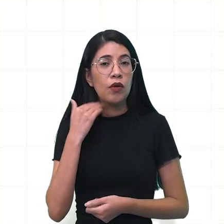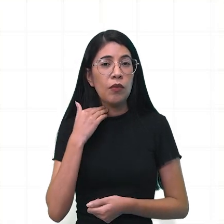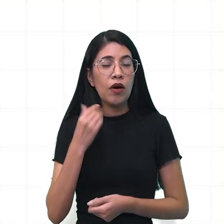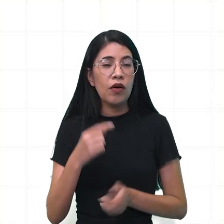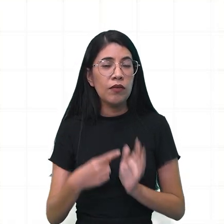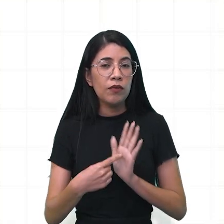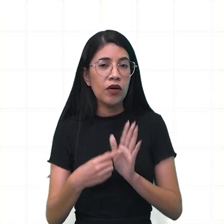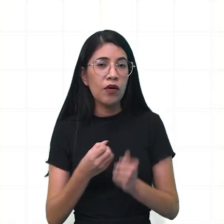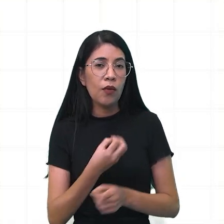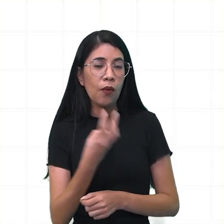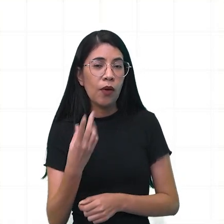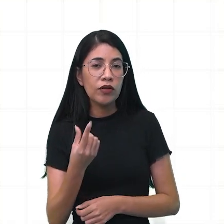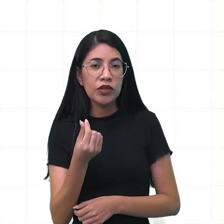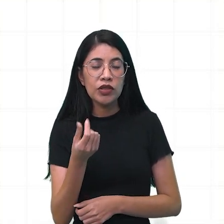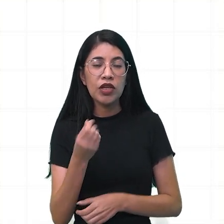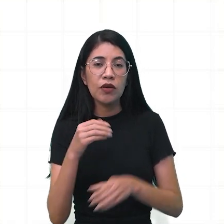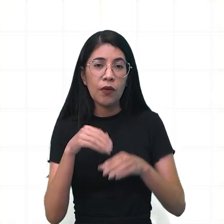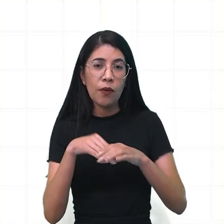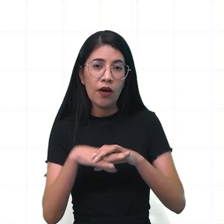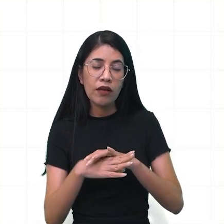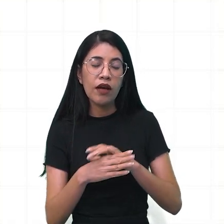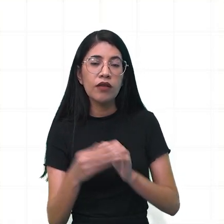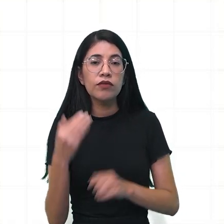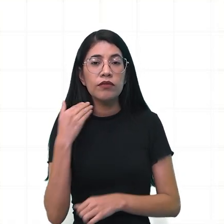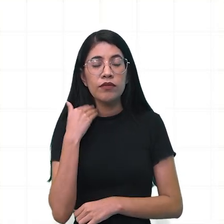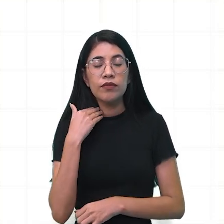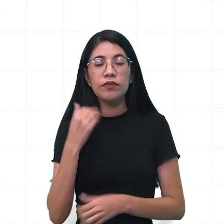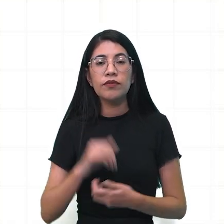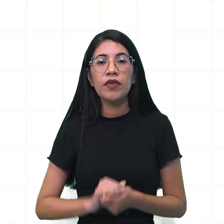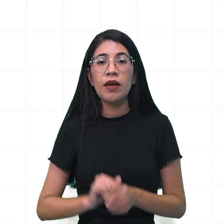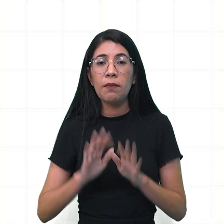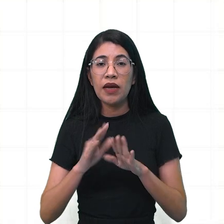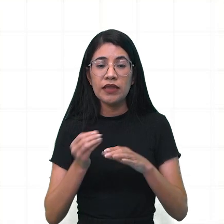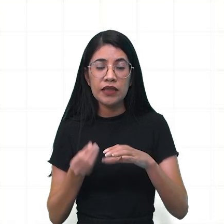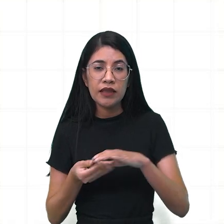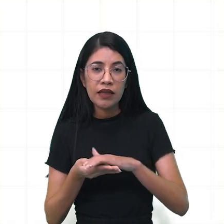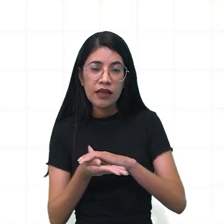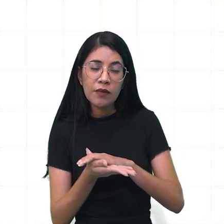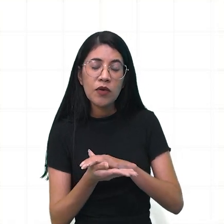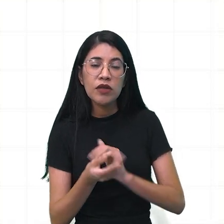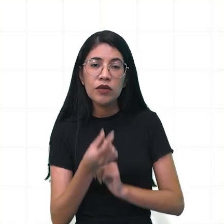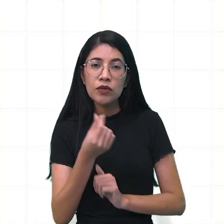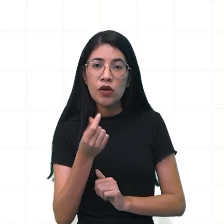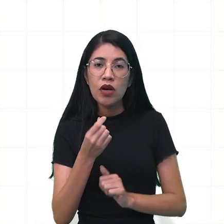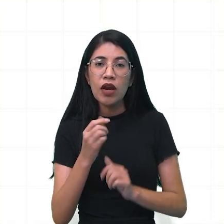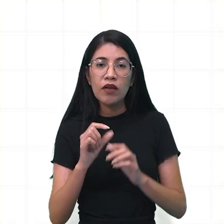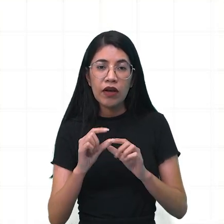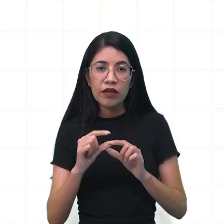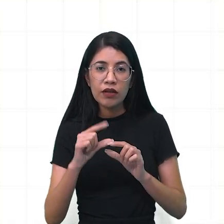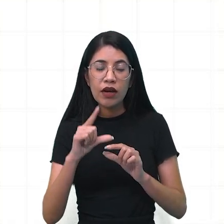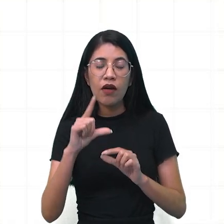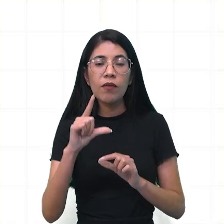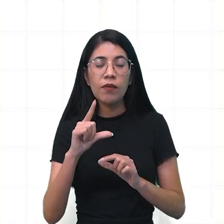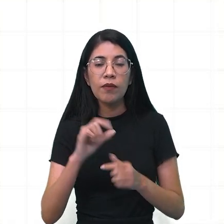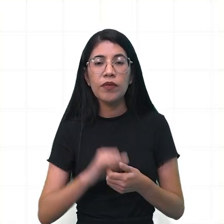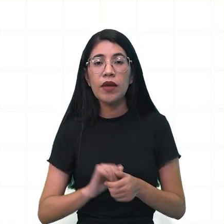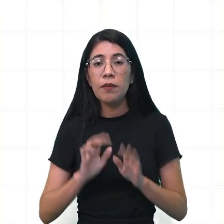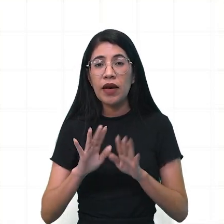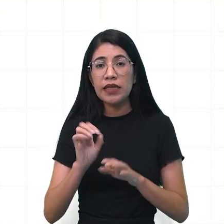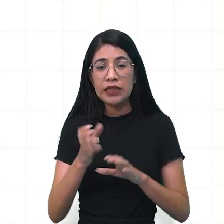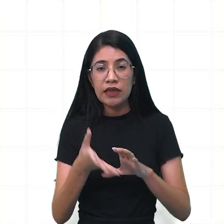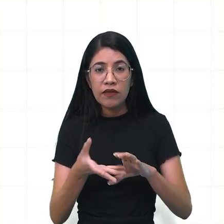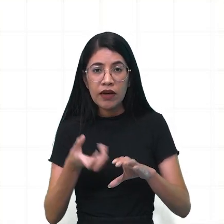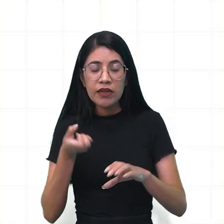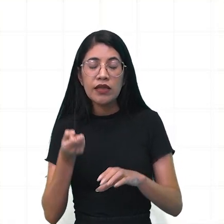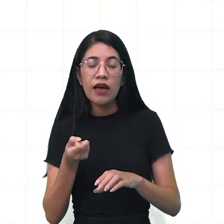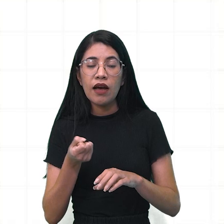indica quanto dinheiro a pessoa tem no banco quando se faz um depósito o saldo aumenta quando se faz uma